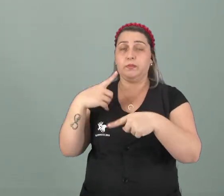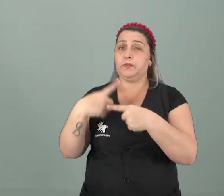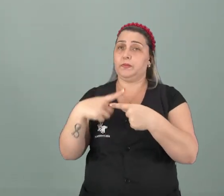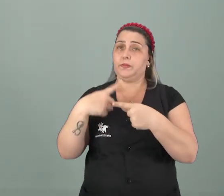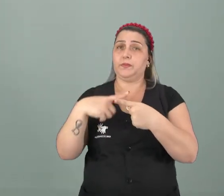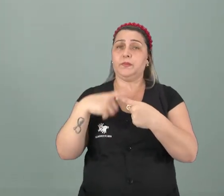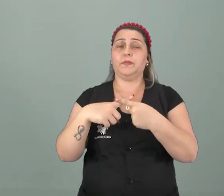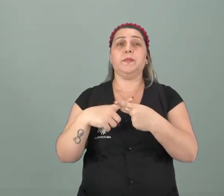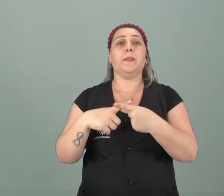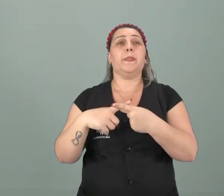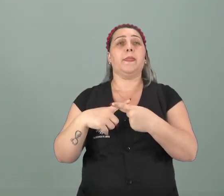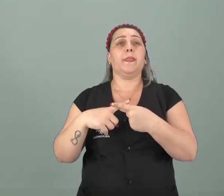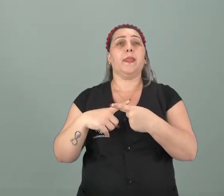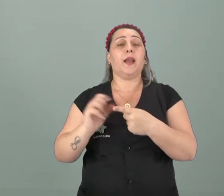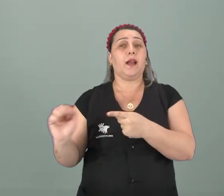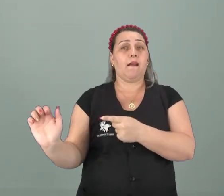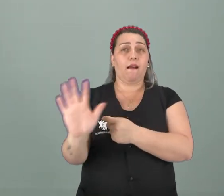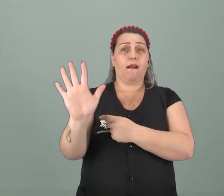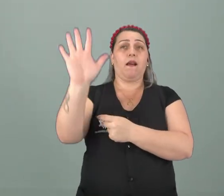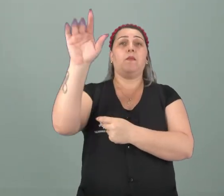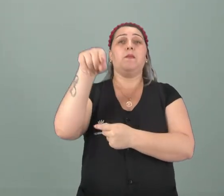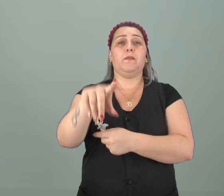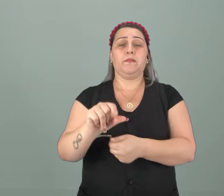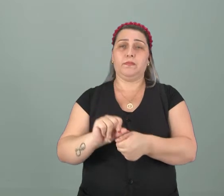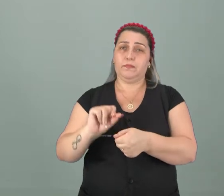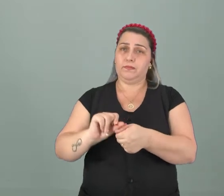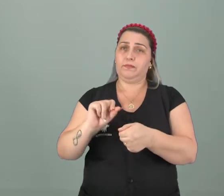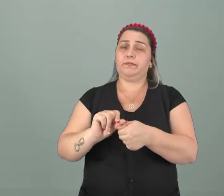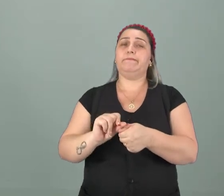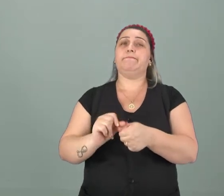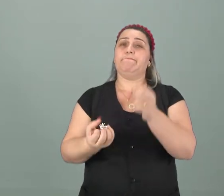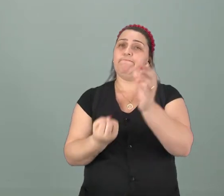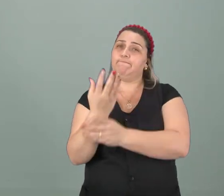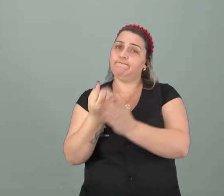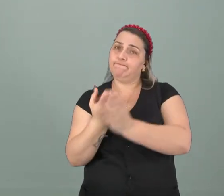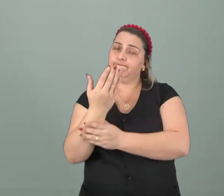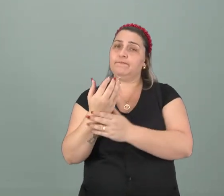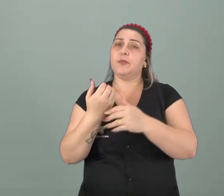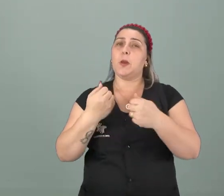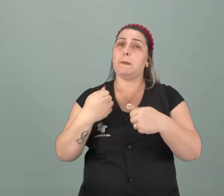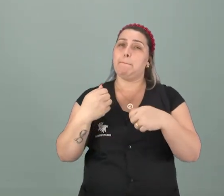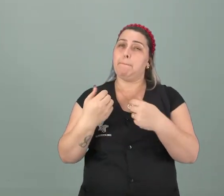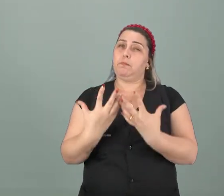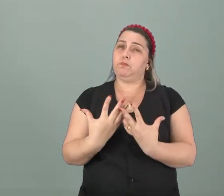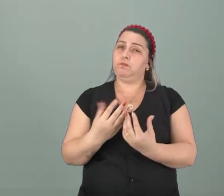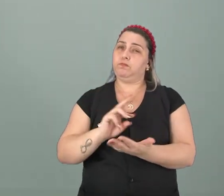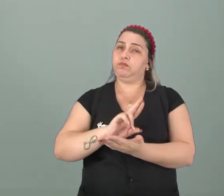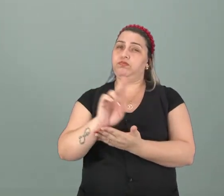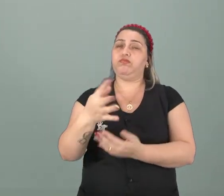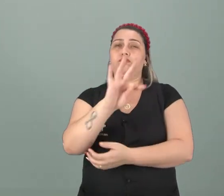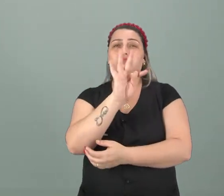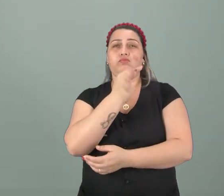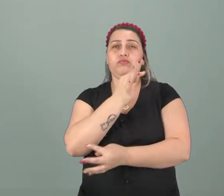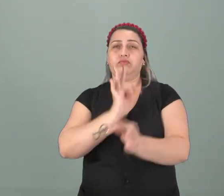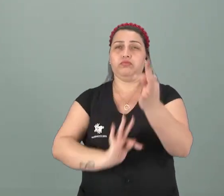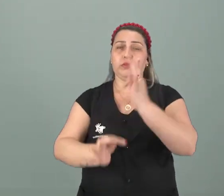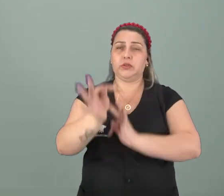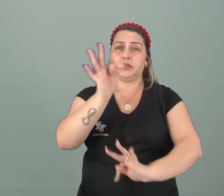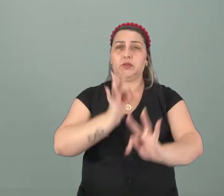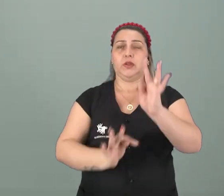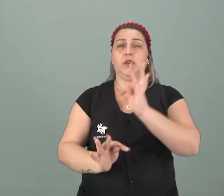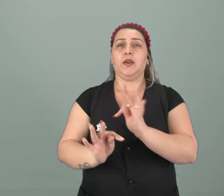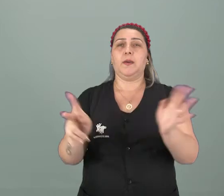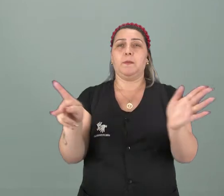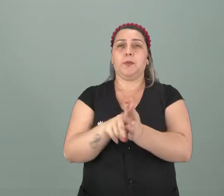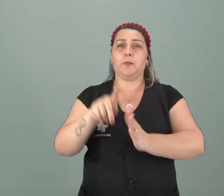porque é um tipo de energia muito caro para você produzir, né, o processo de produção requer muita tecnologia, muita mão de obra